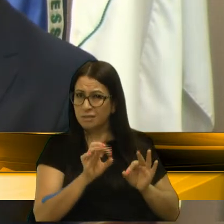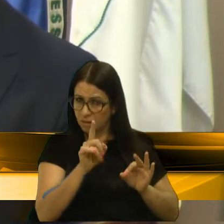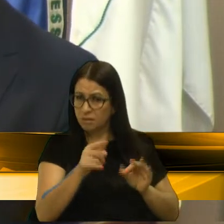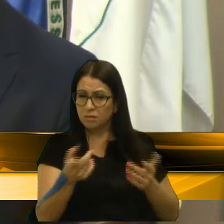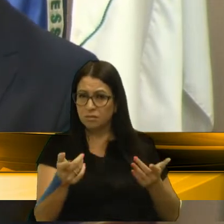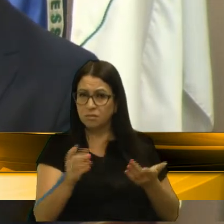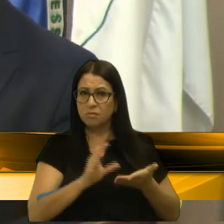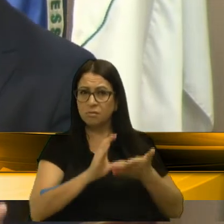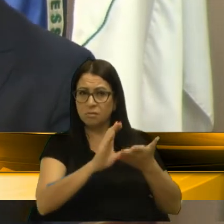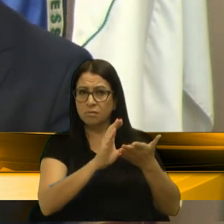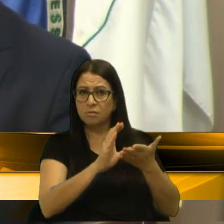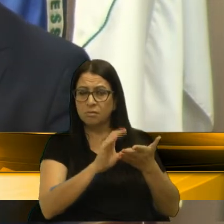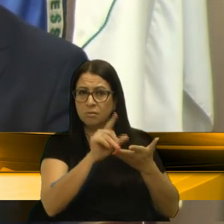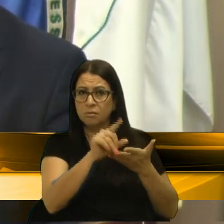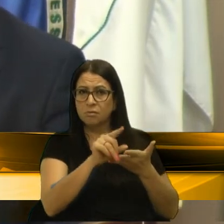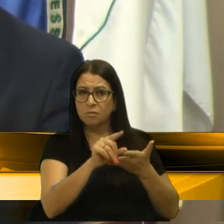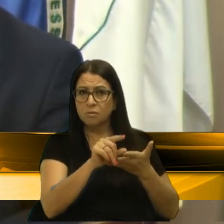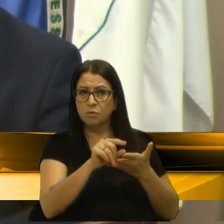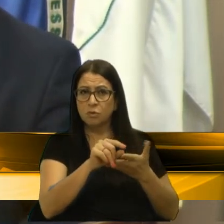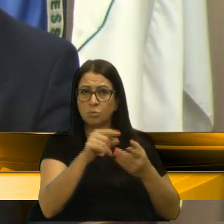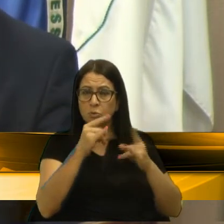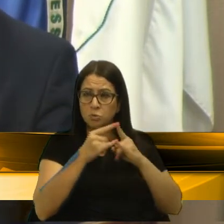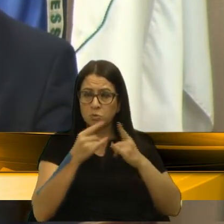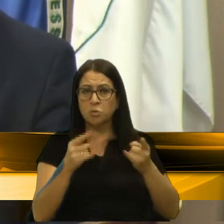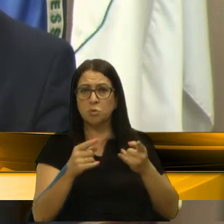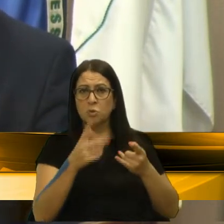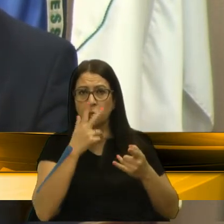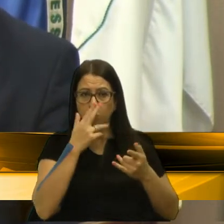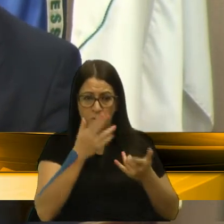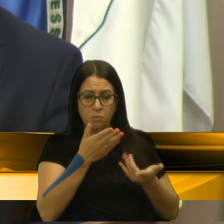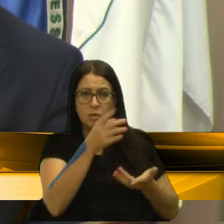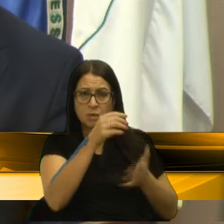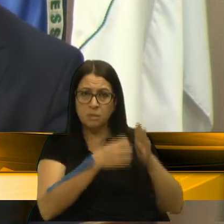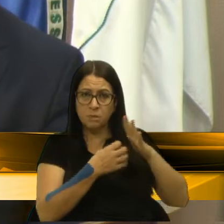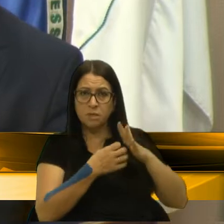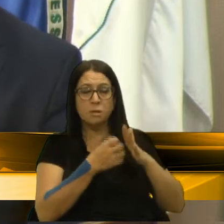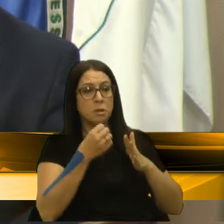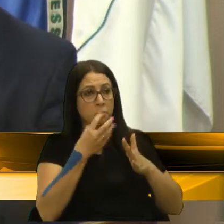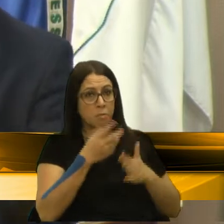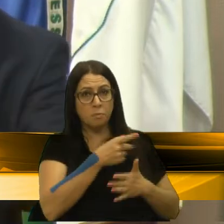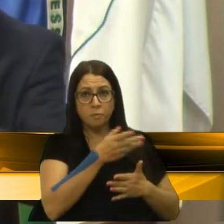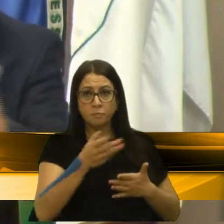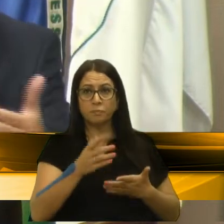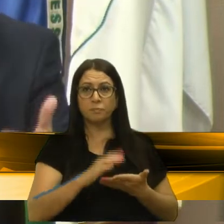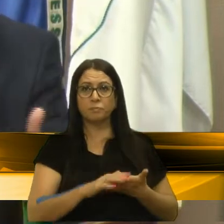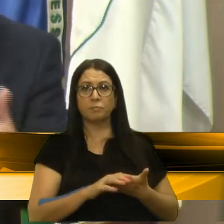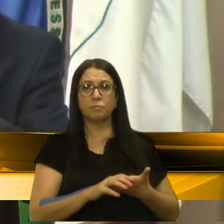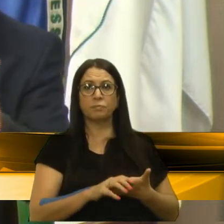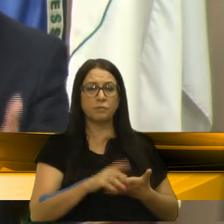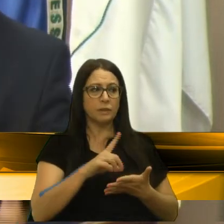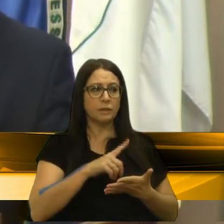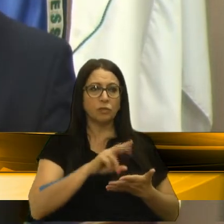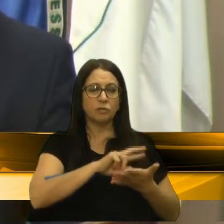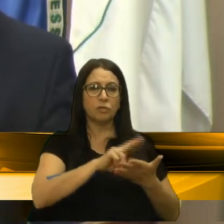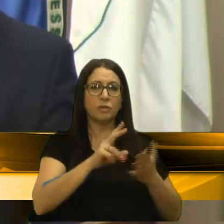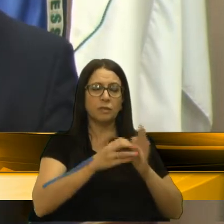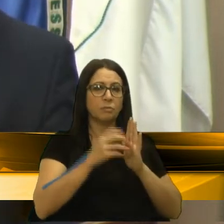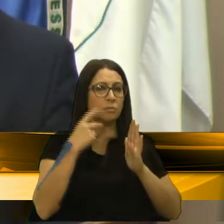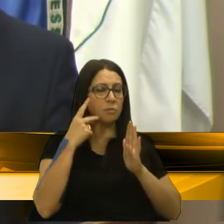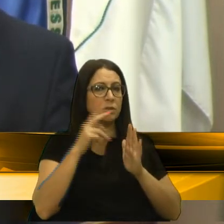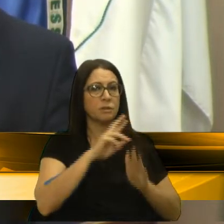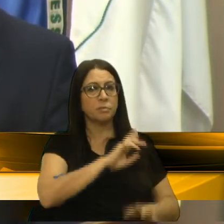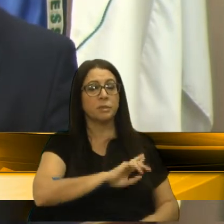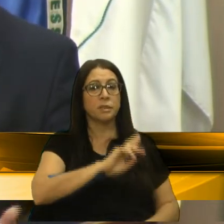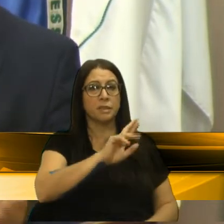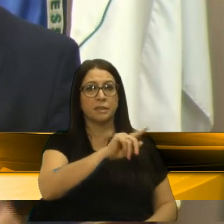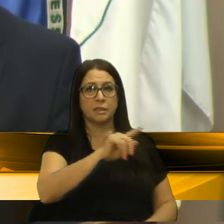serve conselho deliberativo de uma instituição, de um órgão como a Codeca. Então, que bom que agora vários partidos estão representados